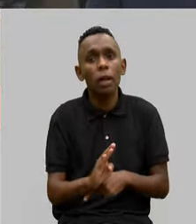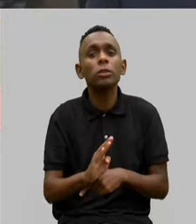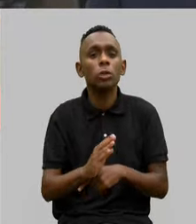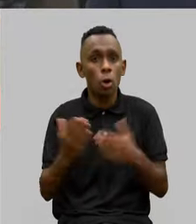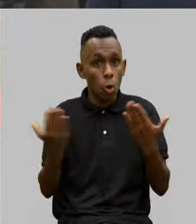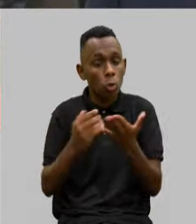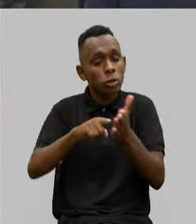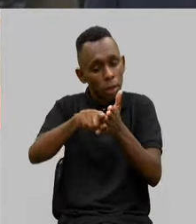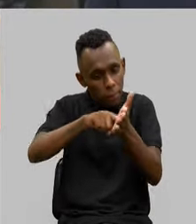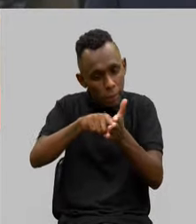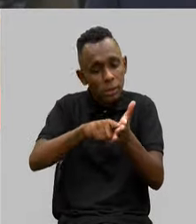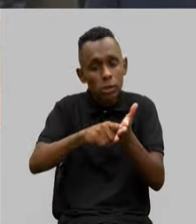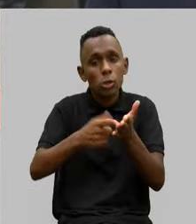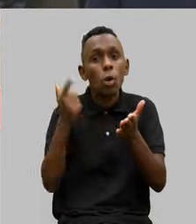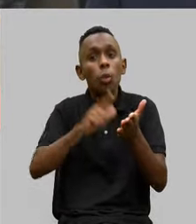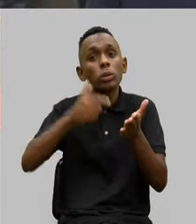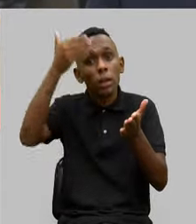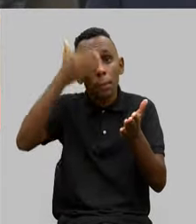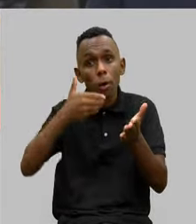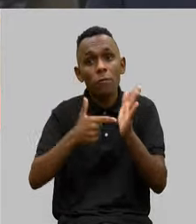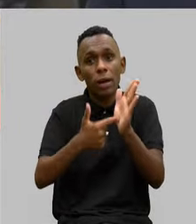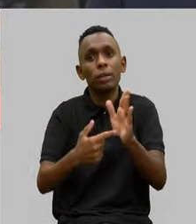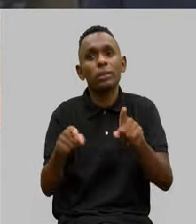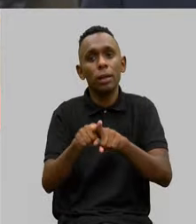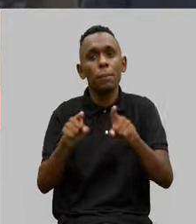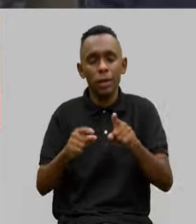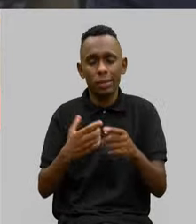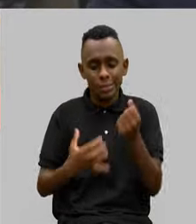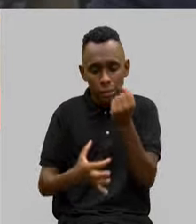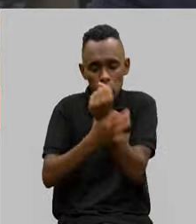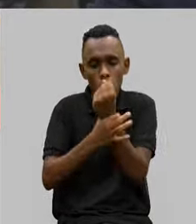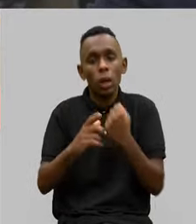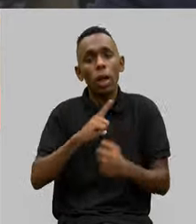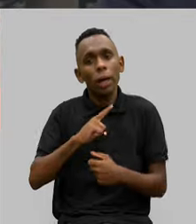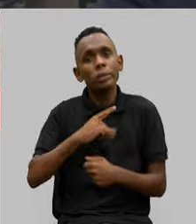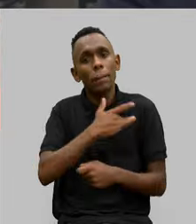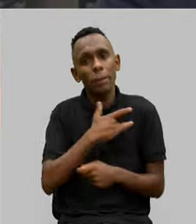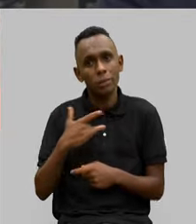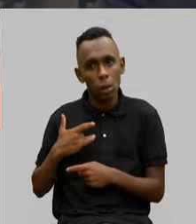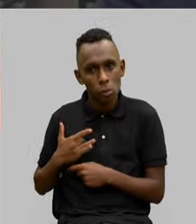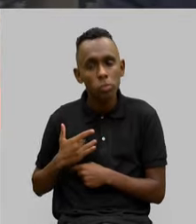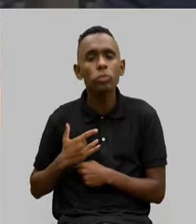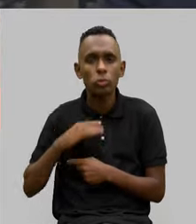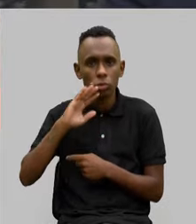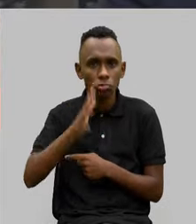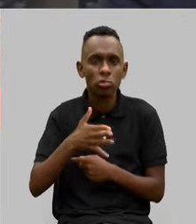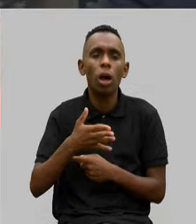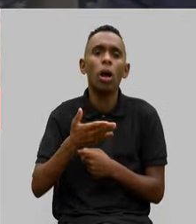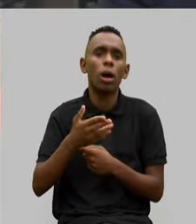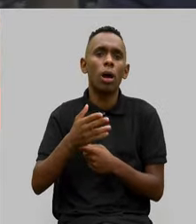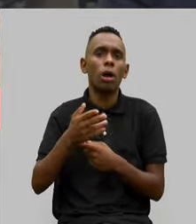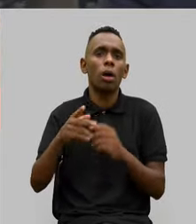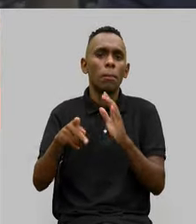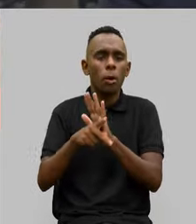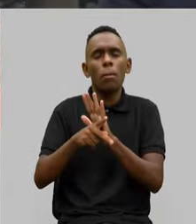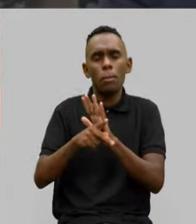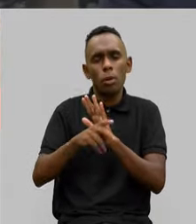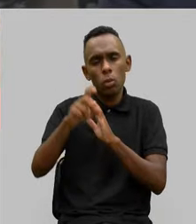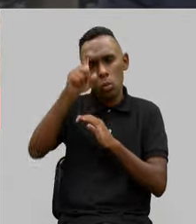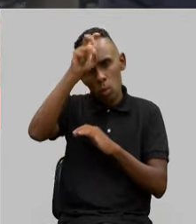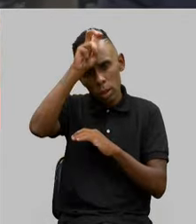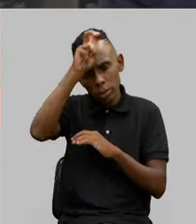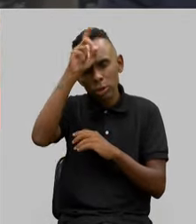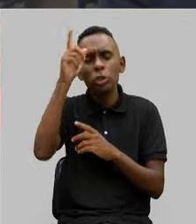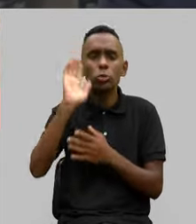ciência consegue demonstrar eh seguras paraa saúde que já foi aplicada no Egito né não